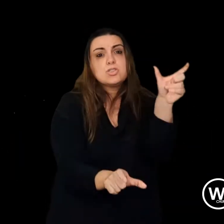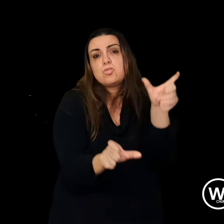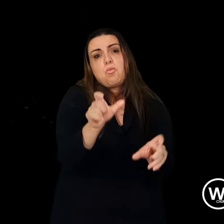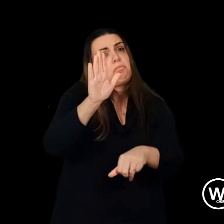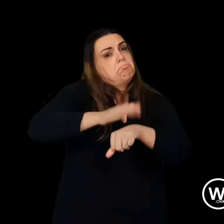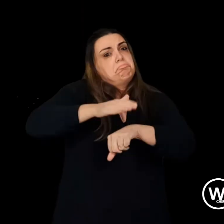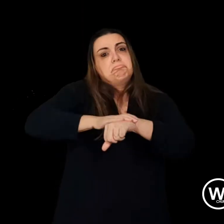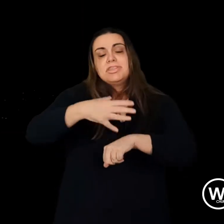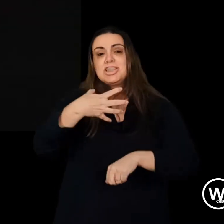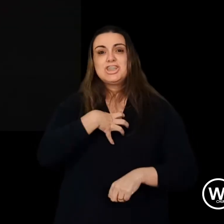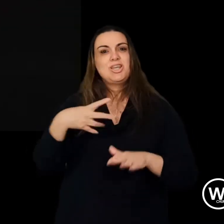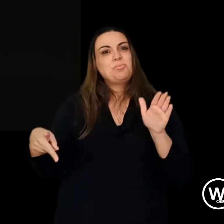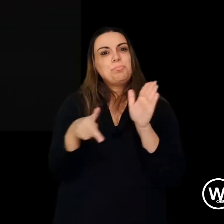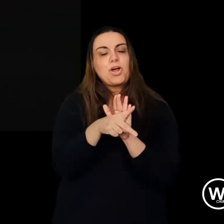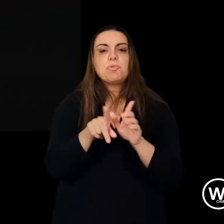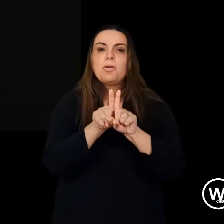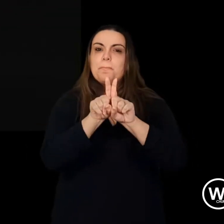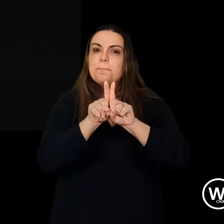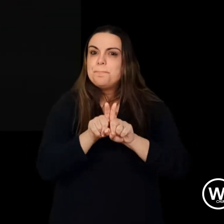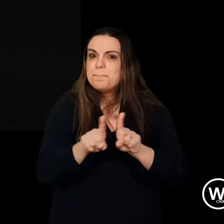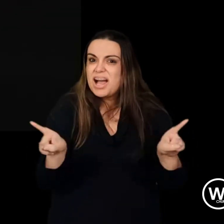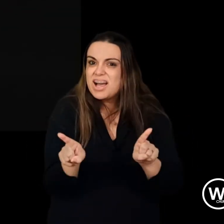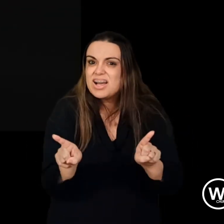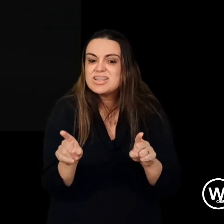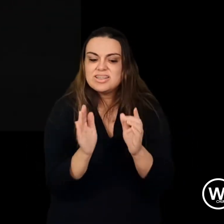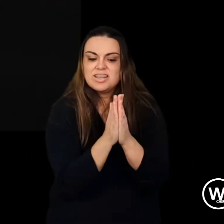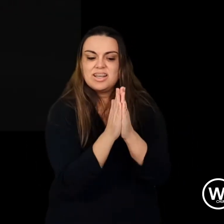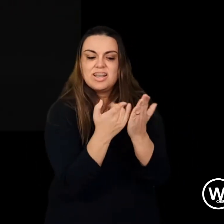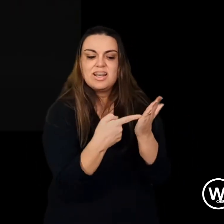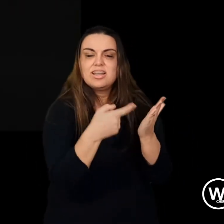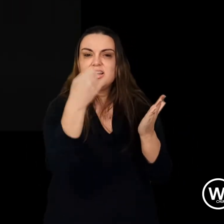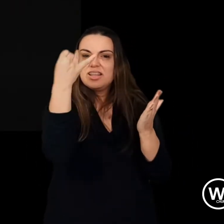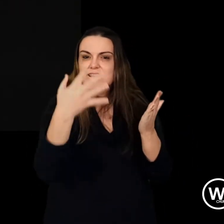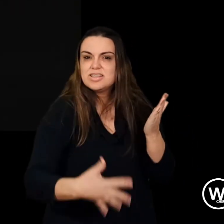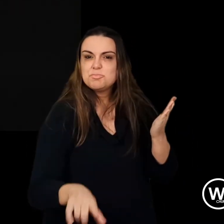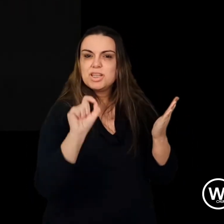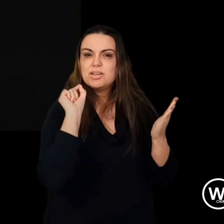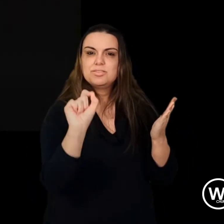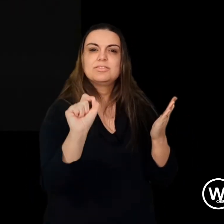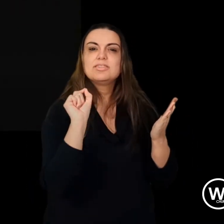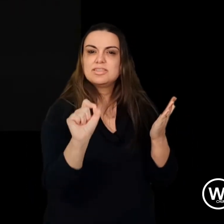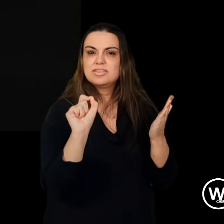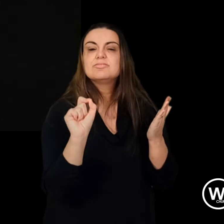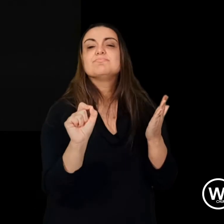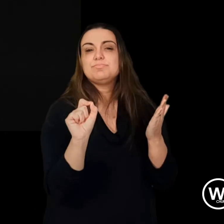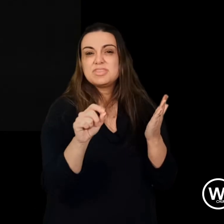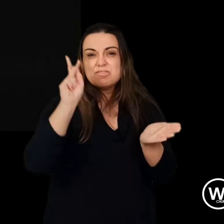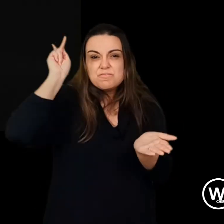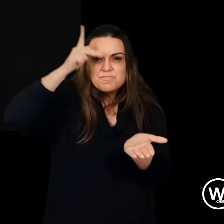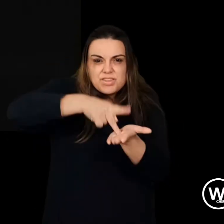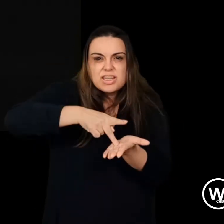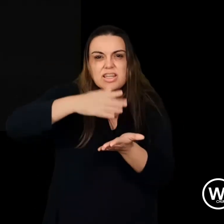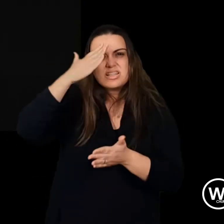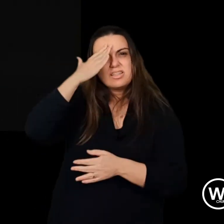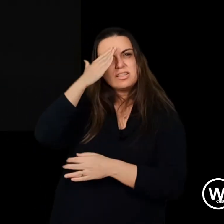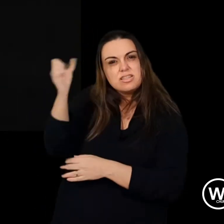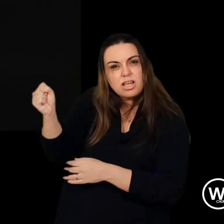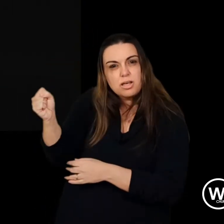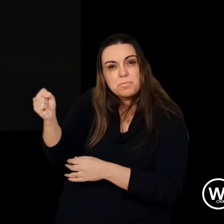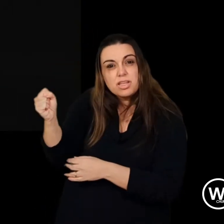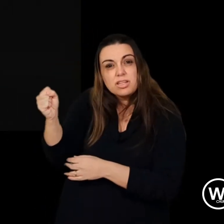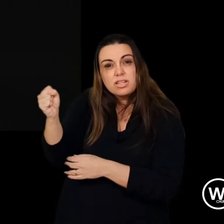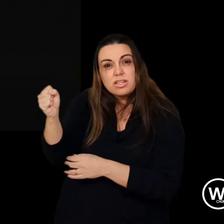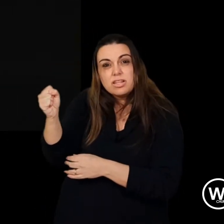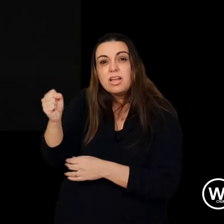expressa da sua maneira. Mas o que os sábios estão dizendo aqui, que a verdadeira sabedoria e o verdadeiro